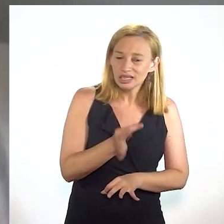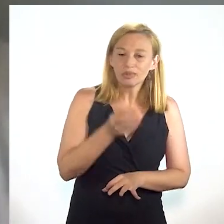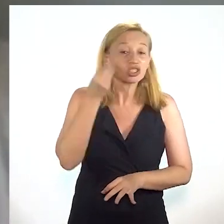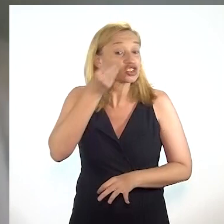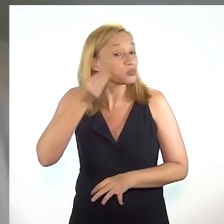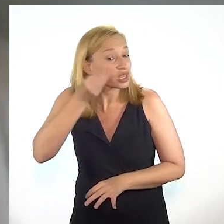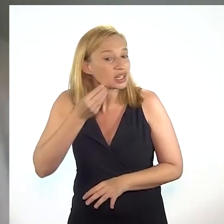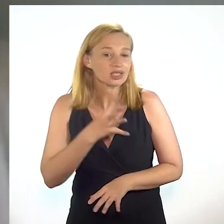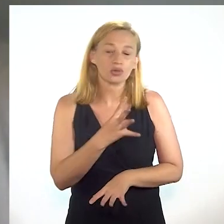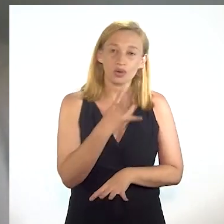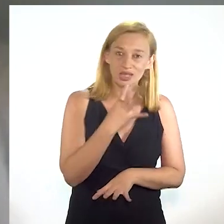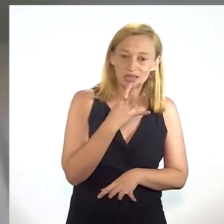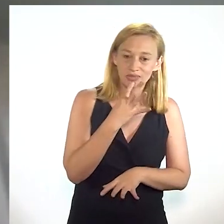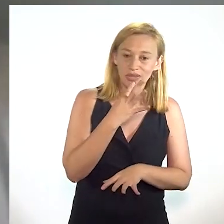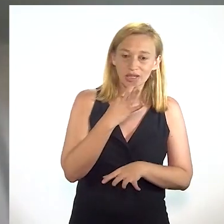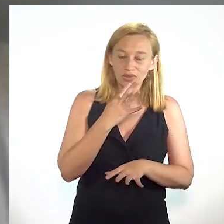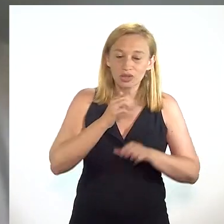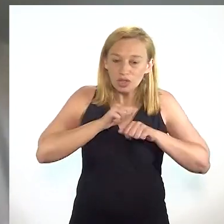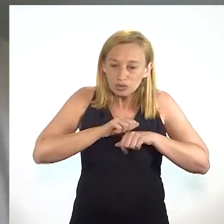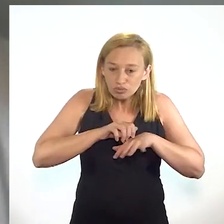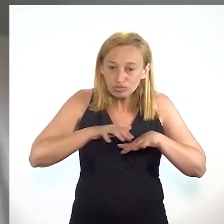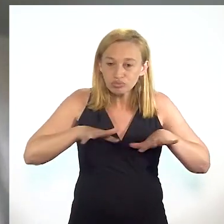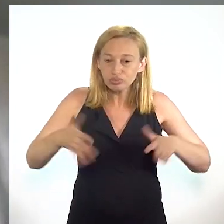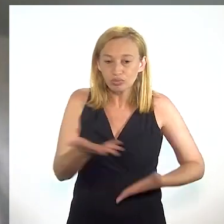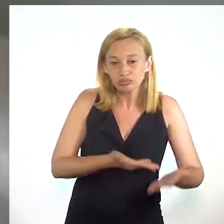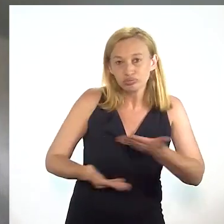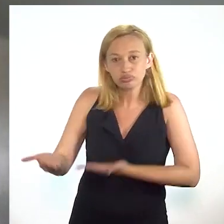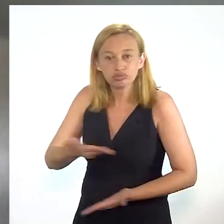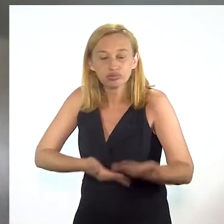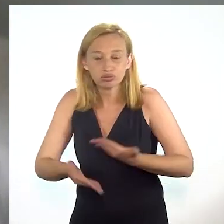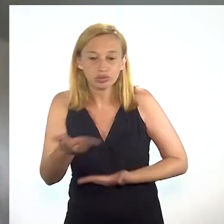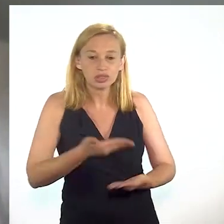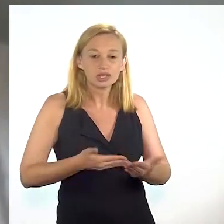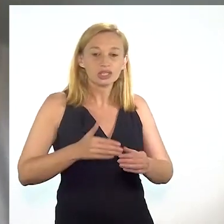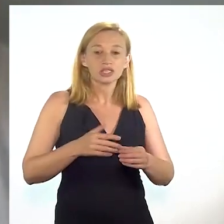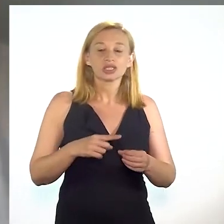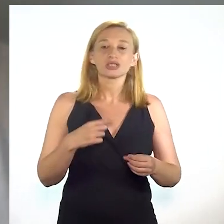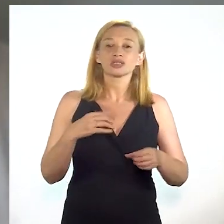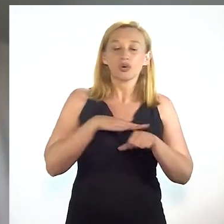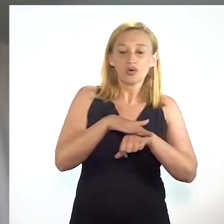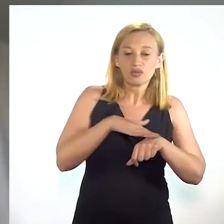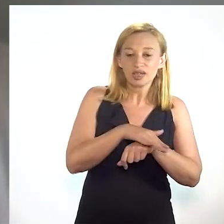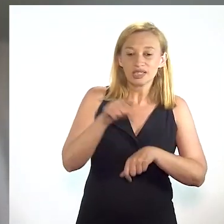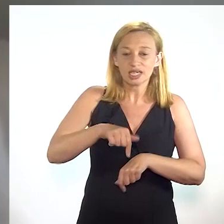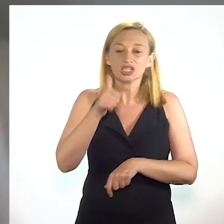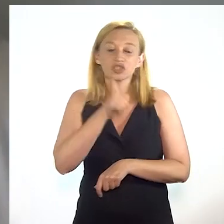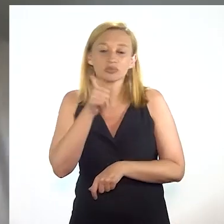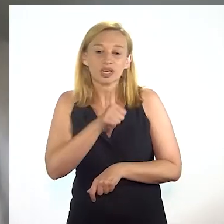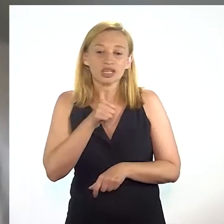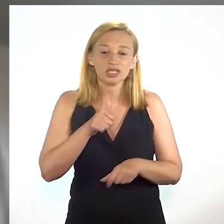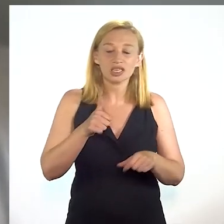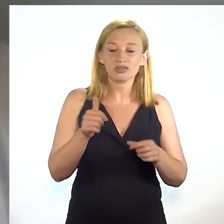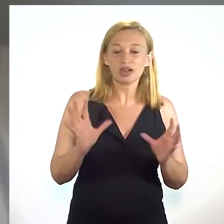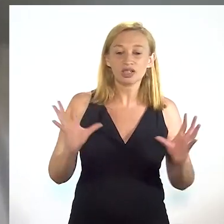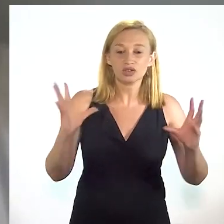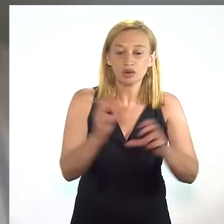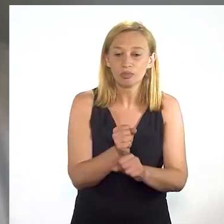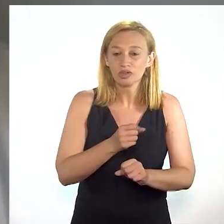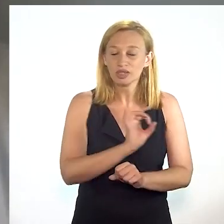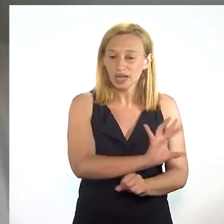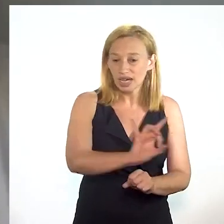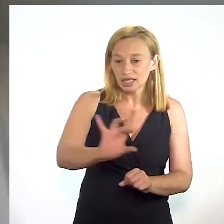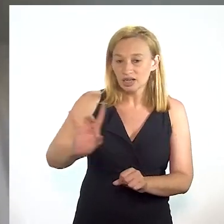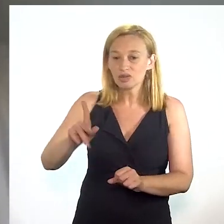disseminar essas experiências e conhecimentos acumulados aqui, trocados nessa grande roda de mulheres. Eu acho que se a gente somar as falas, né, ao longo